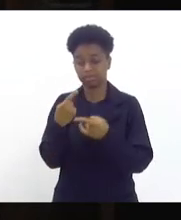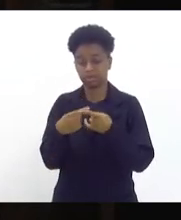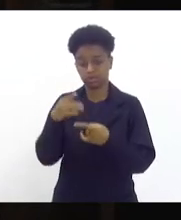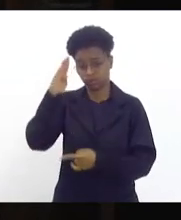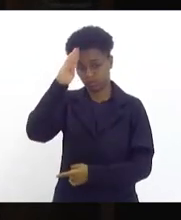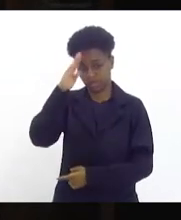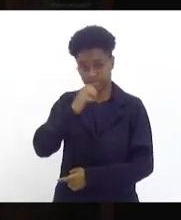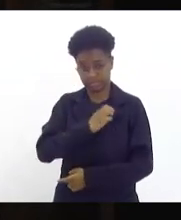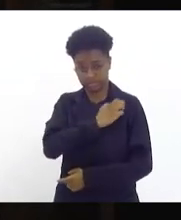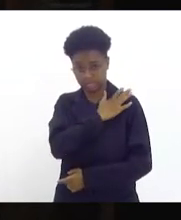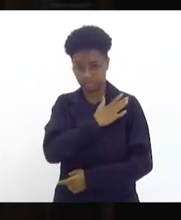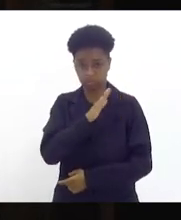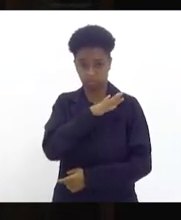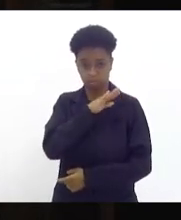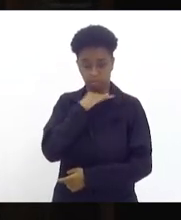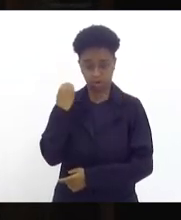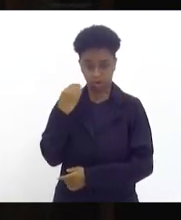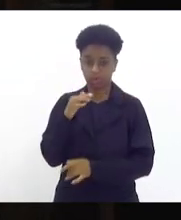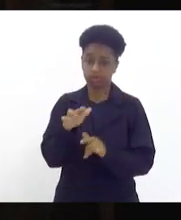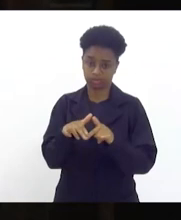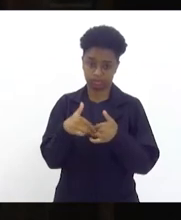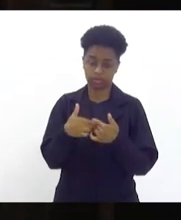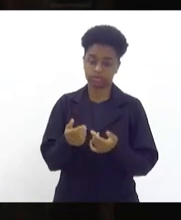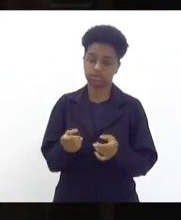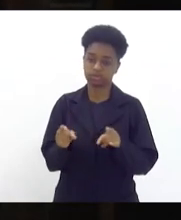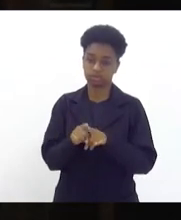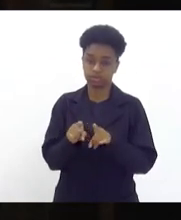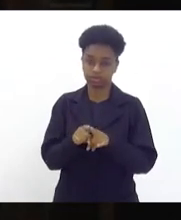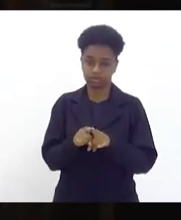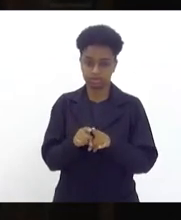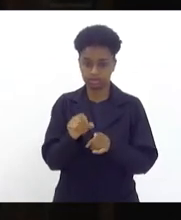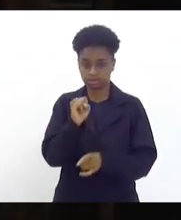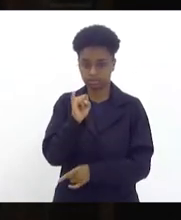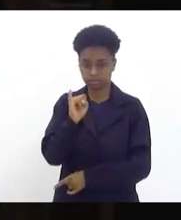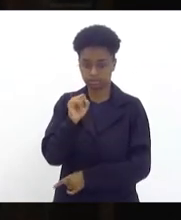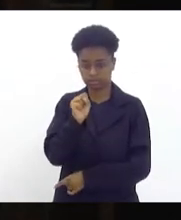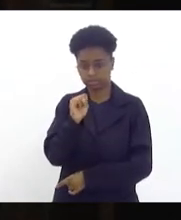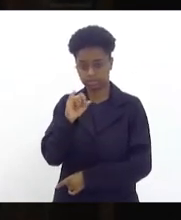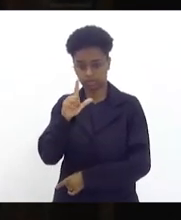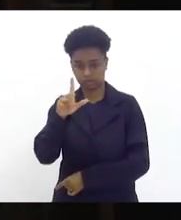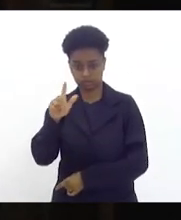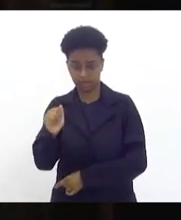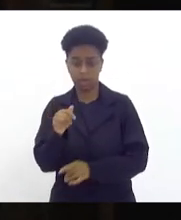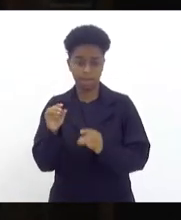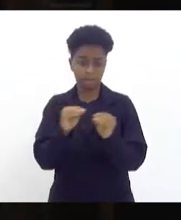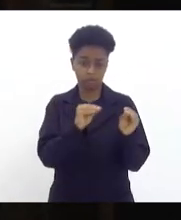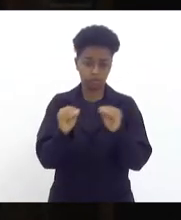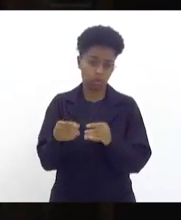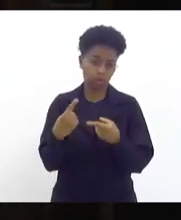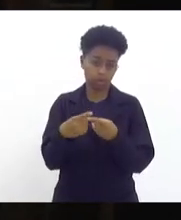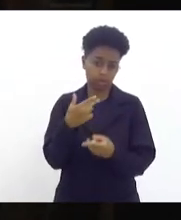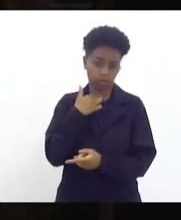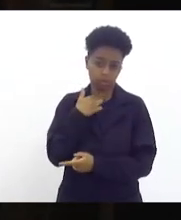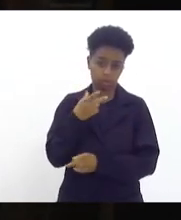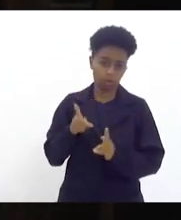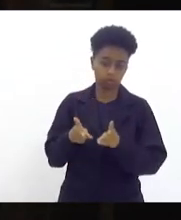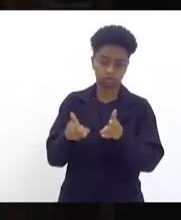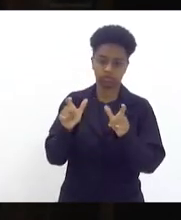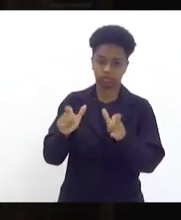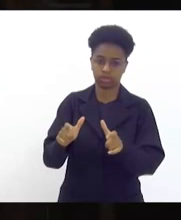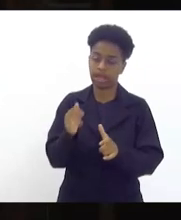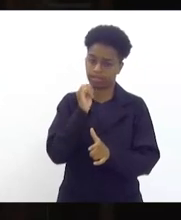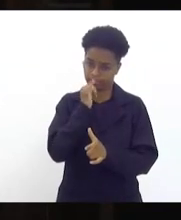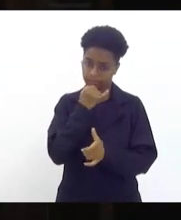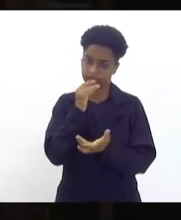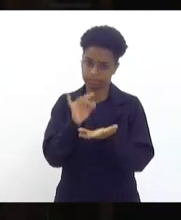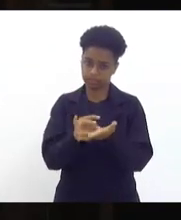consequência e o até o Silva que era do tenente do 23 Se mudaram que não dá para ficar entendeu É